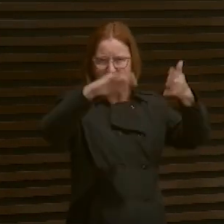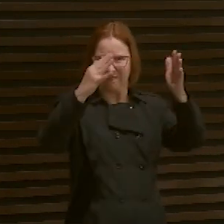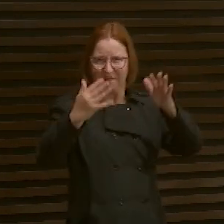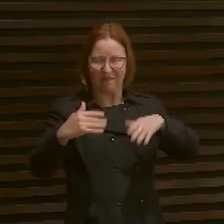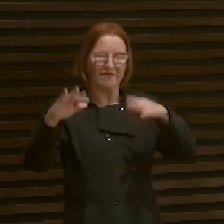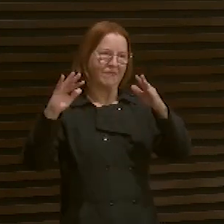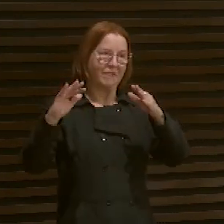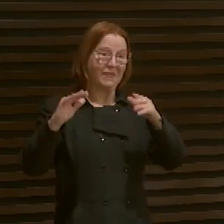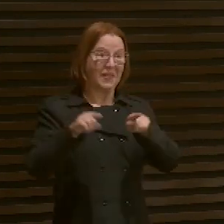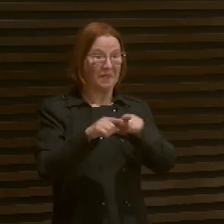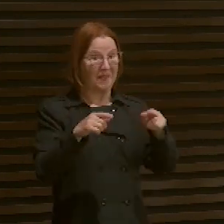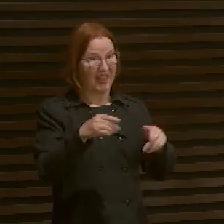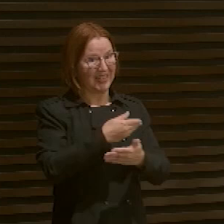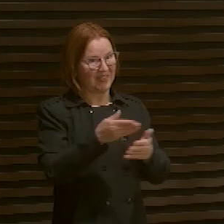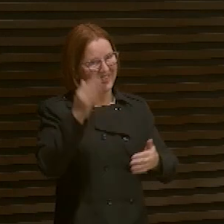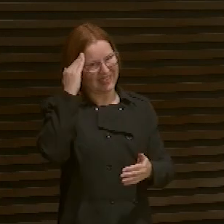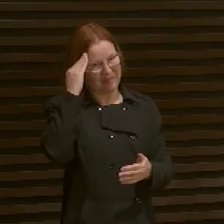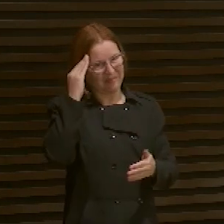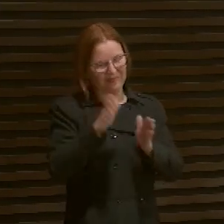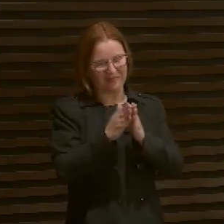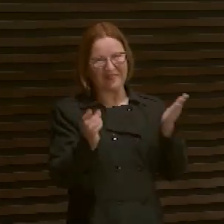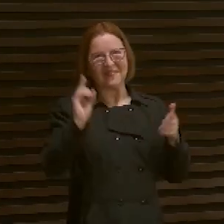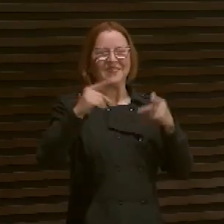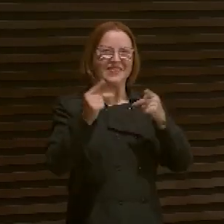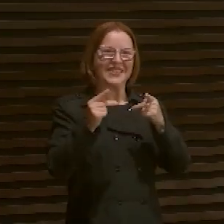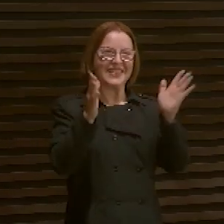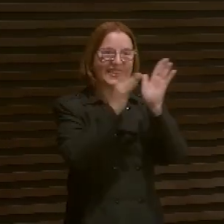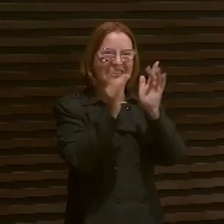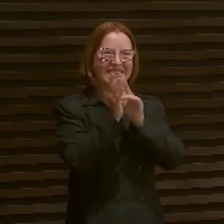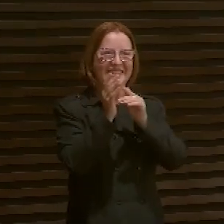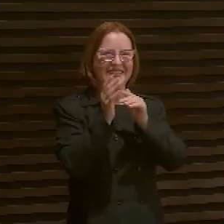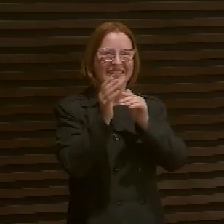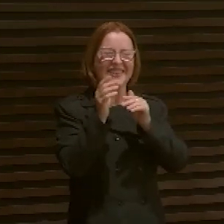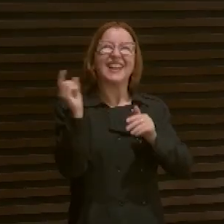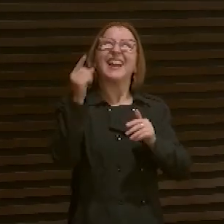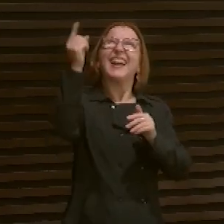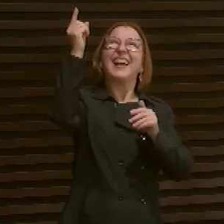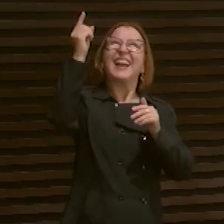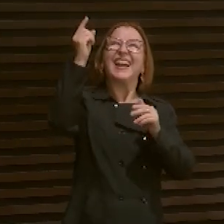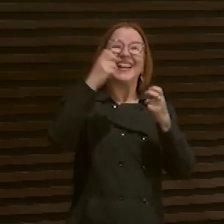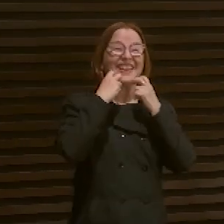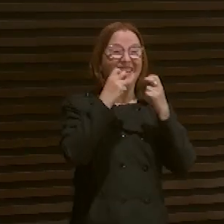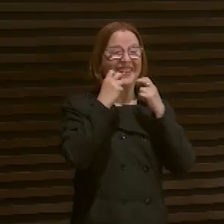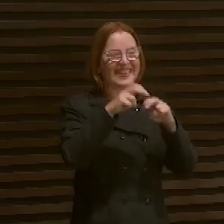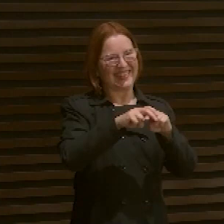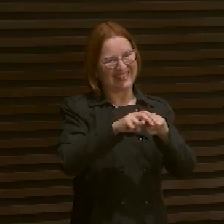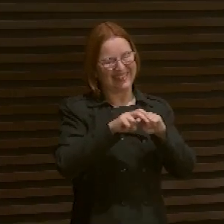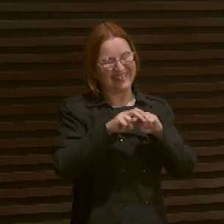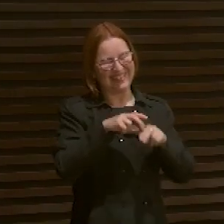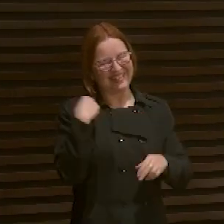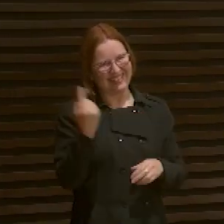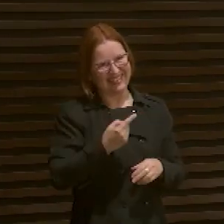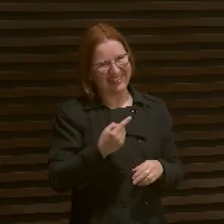Mas saiba de uma coisa, a Bíblia diz que Jesus está lá em cima intercedendo por nós. A Bíblia diz que Ele